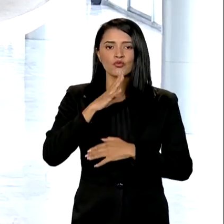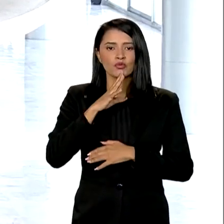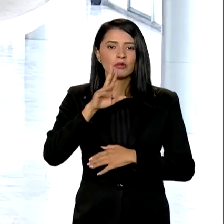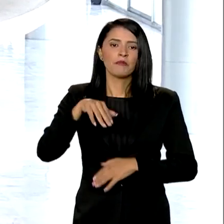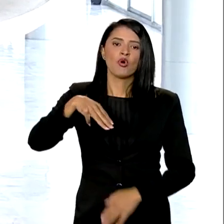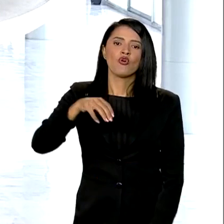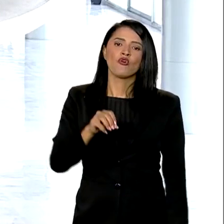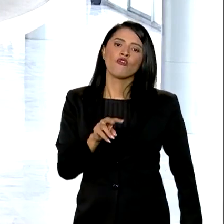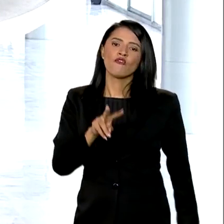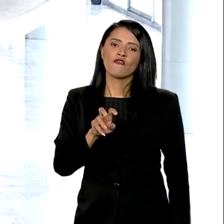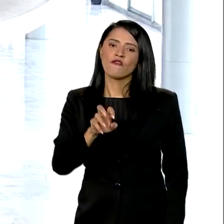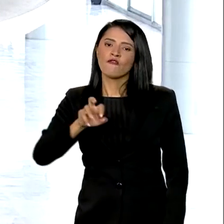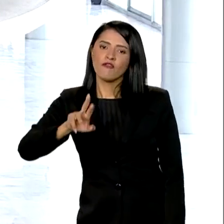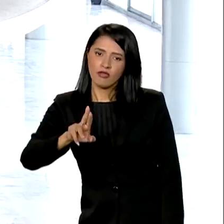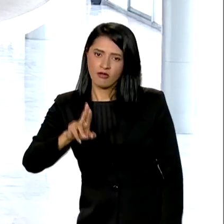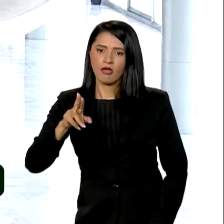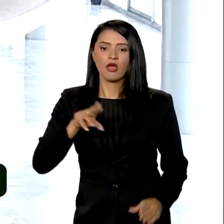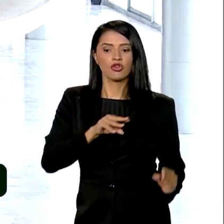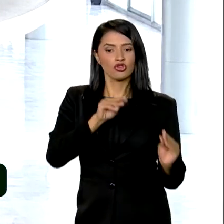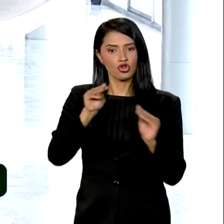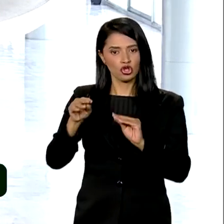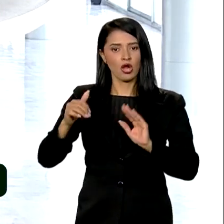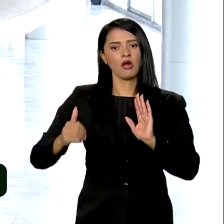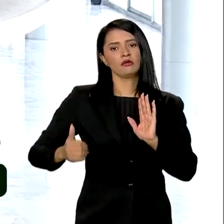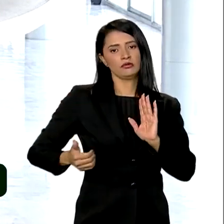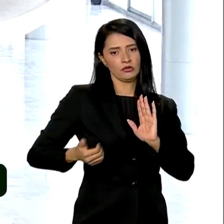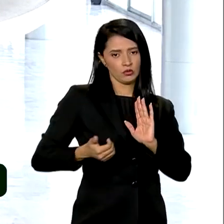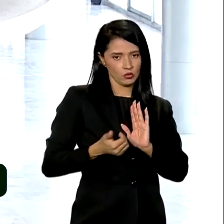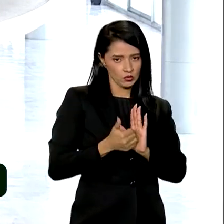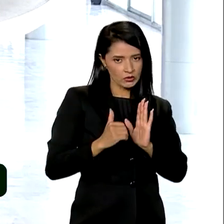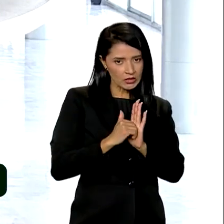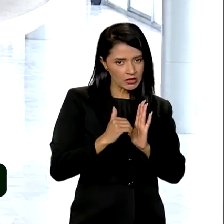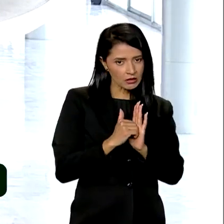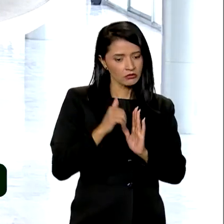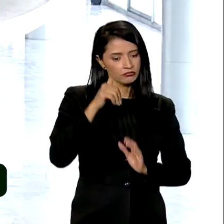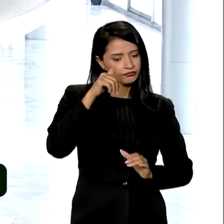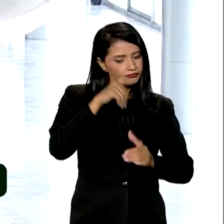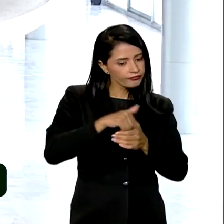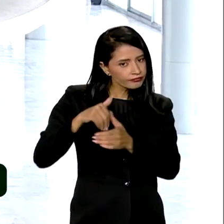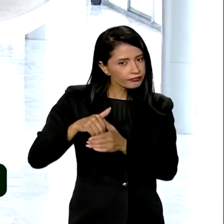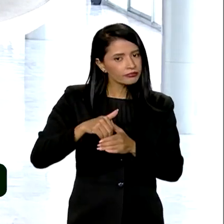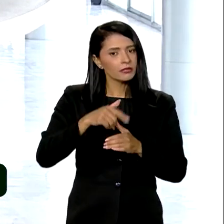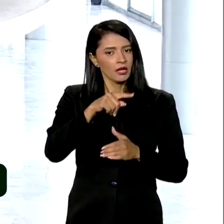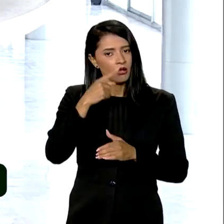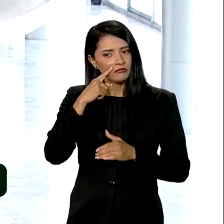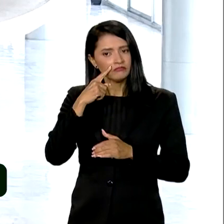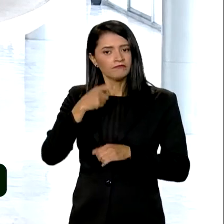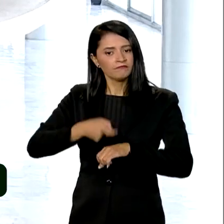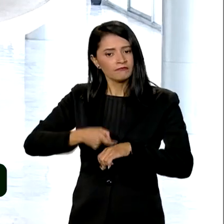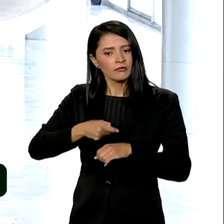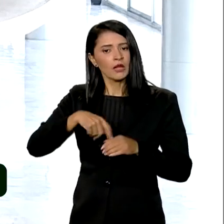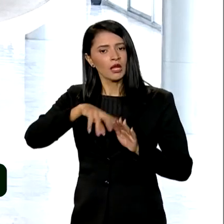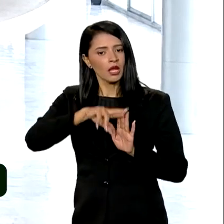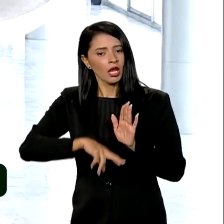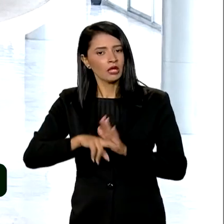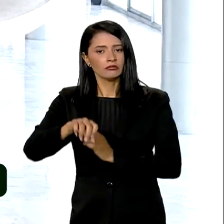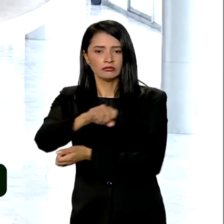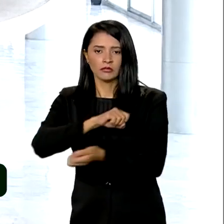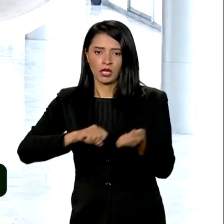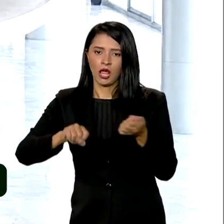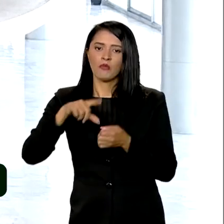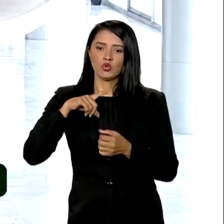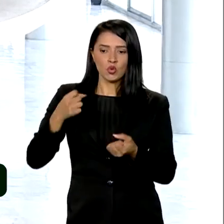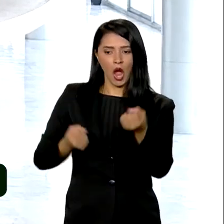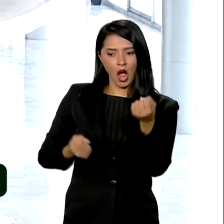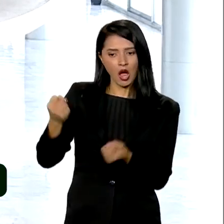como Programa Mover, que está no Senado. Esse programa, ele endurece as regras de sustentabilidade na frota automotiva